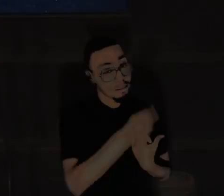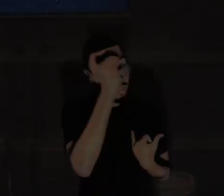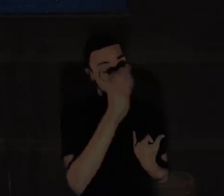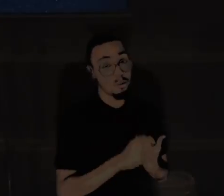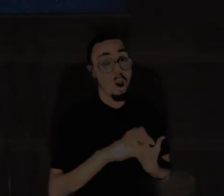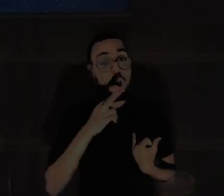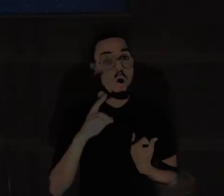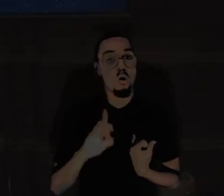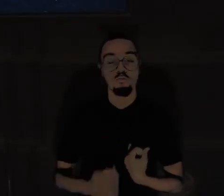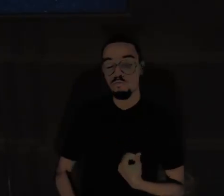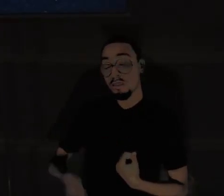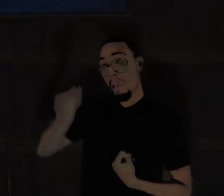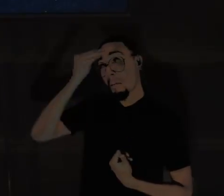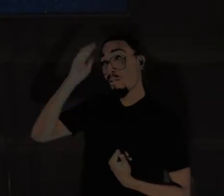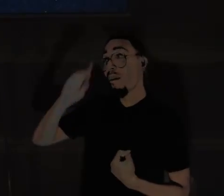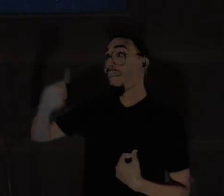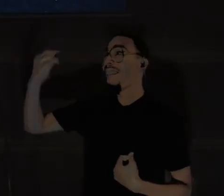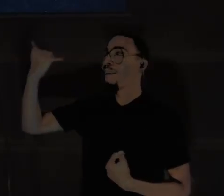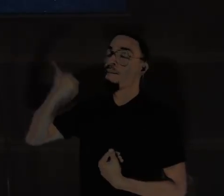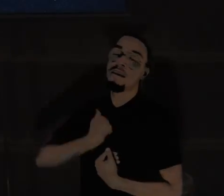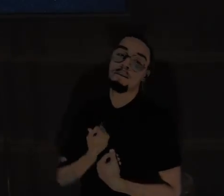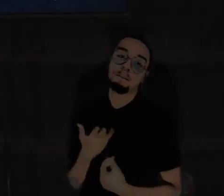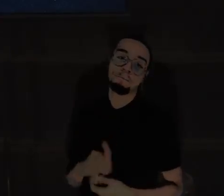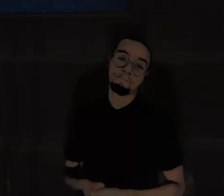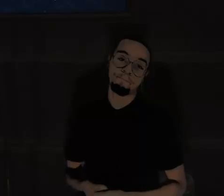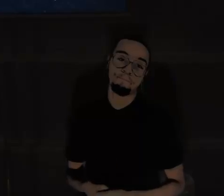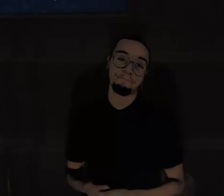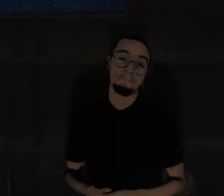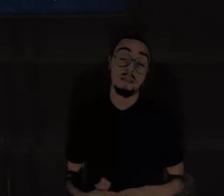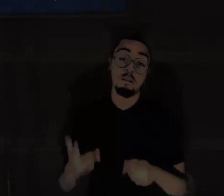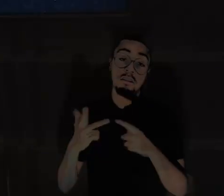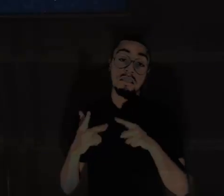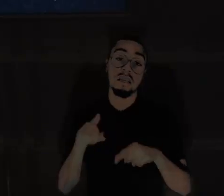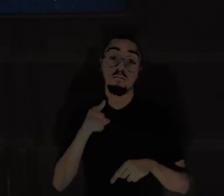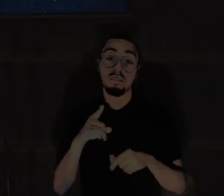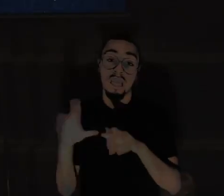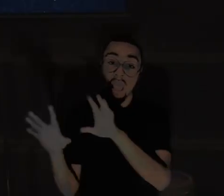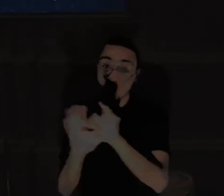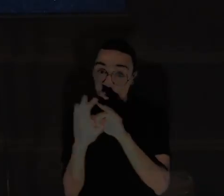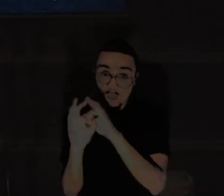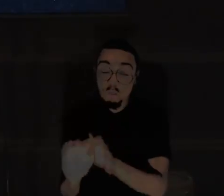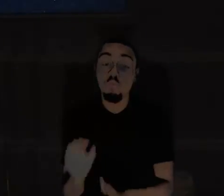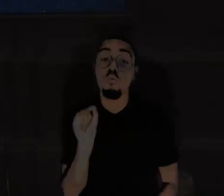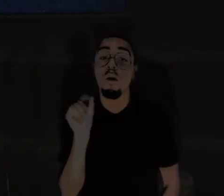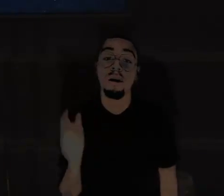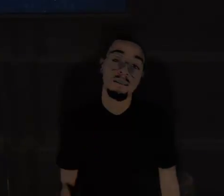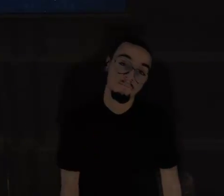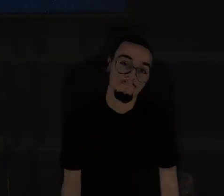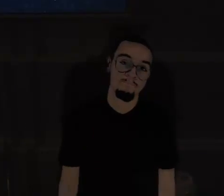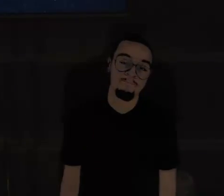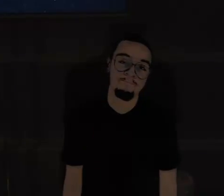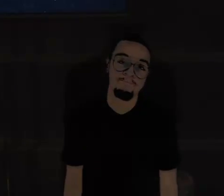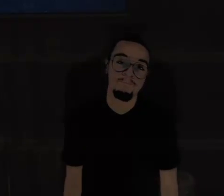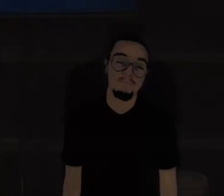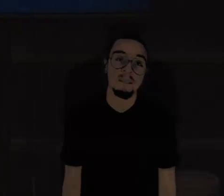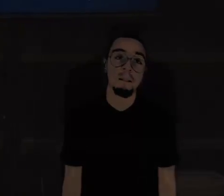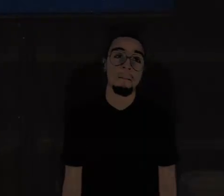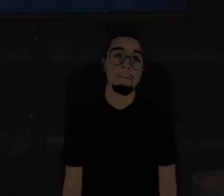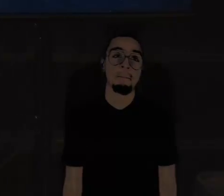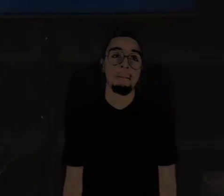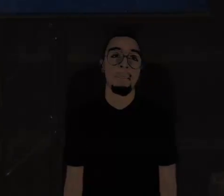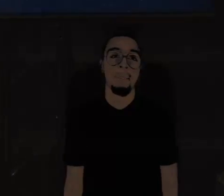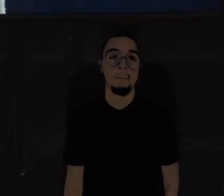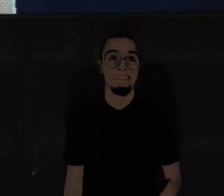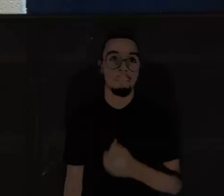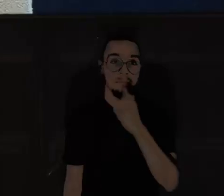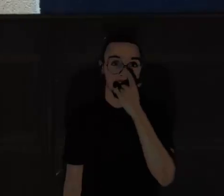aliança? Aliança com quem? Você está aliançado com quem? Você está aliançado com quem? Sabe qual